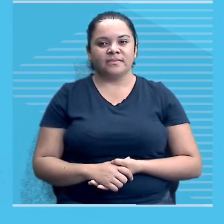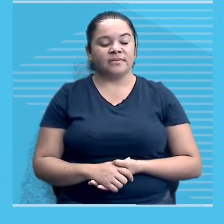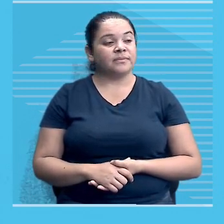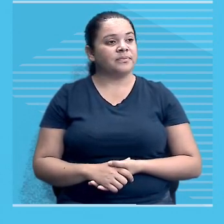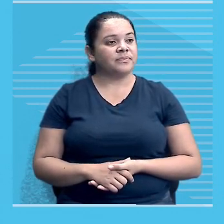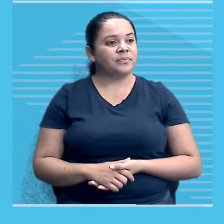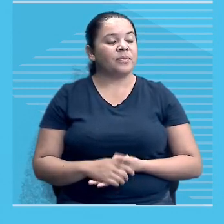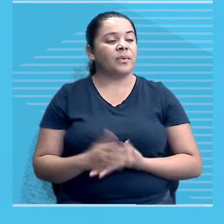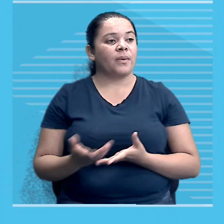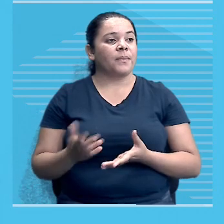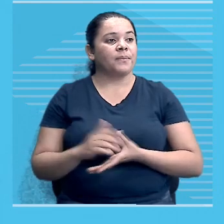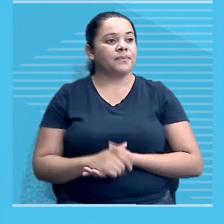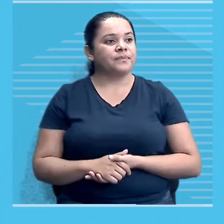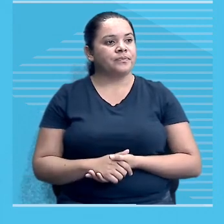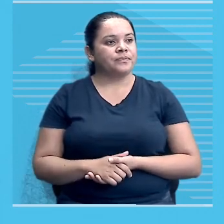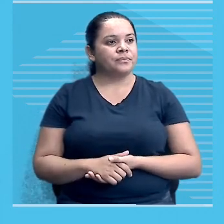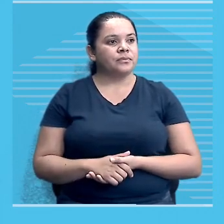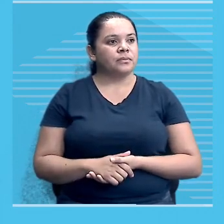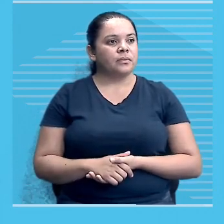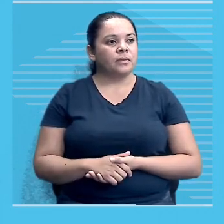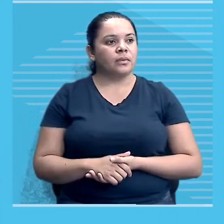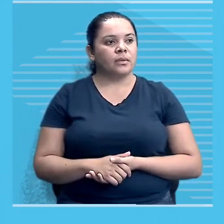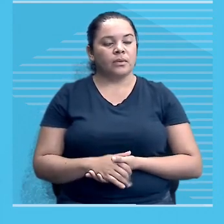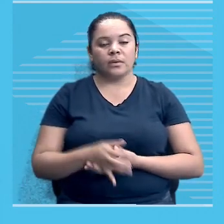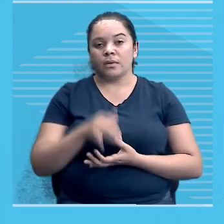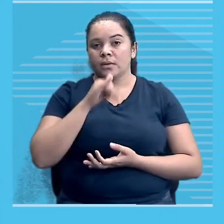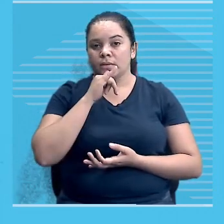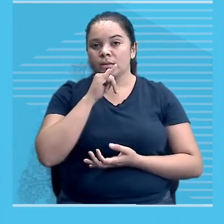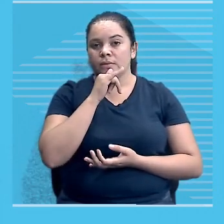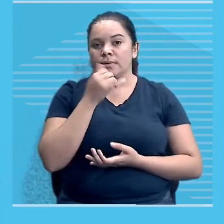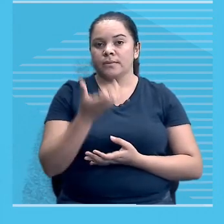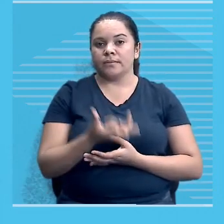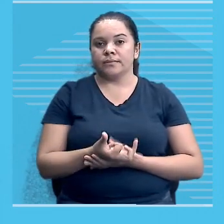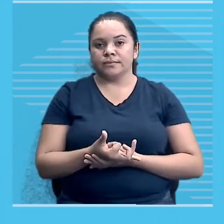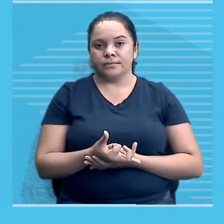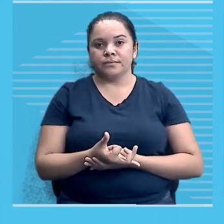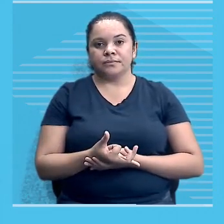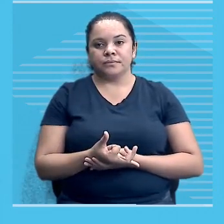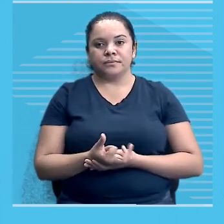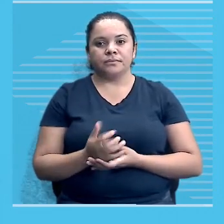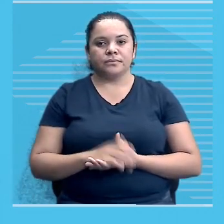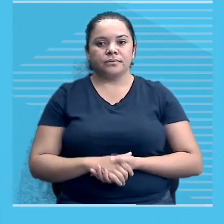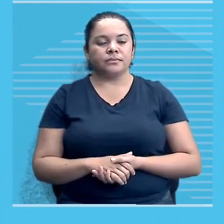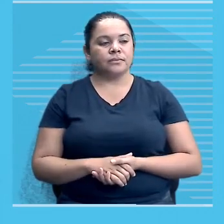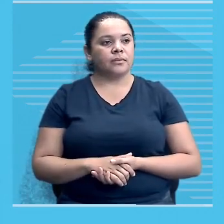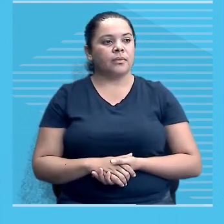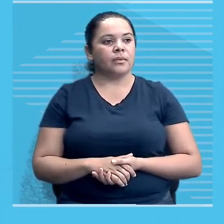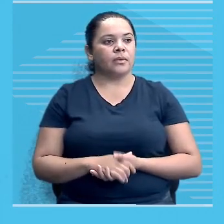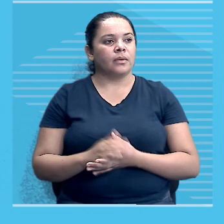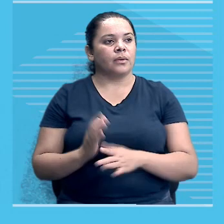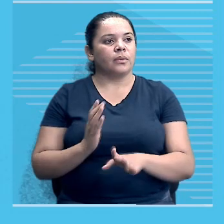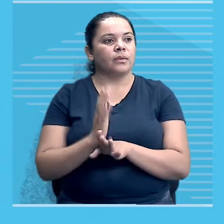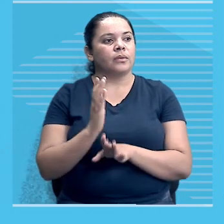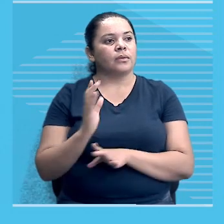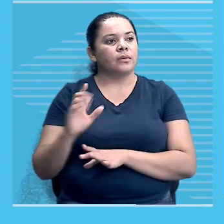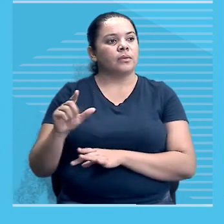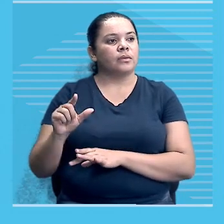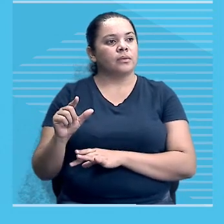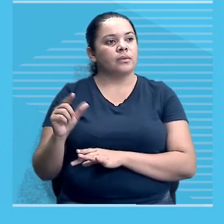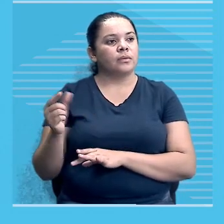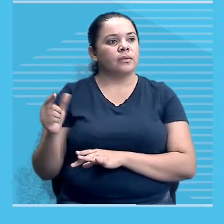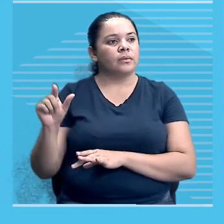Bom vamos lá meus amigos vó e determine o menor valor da expressão